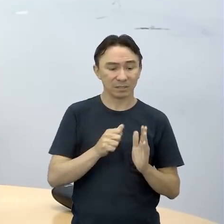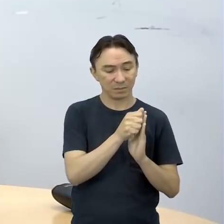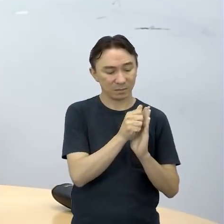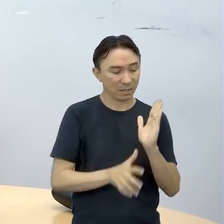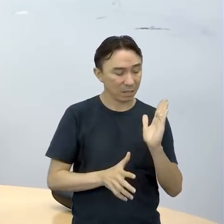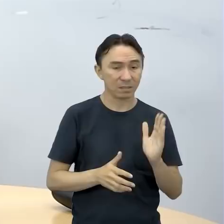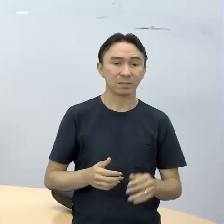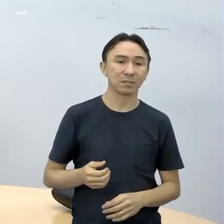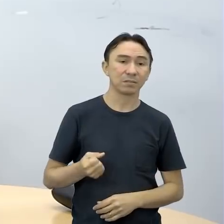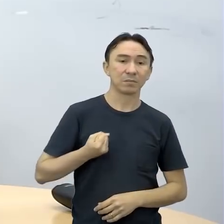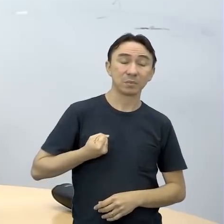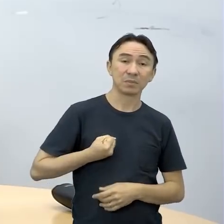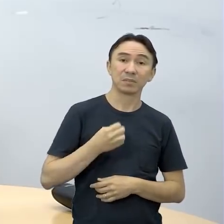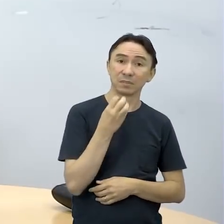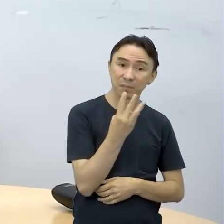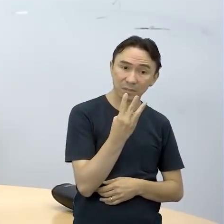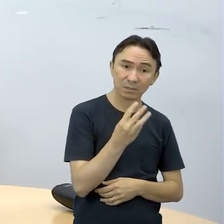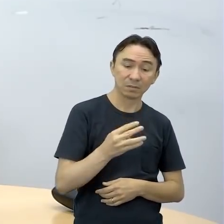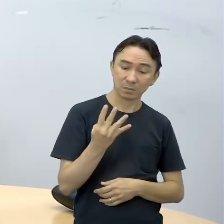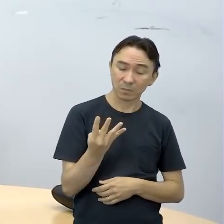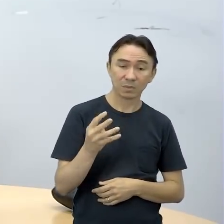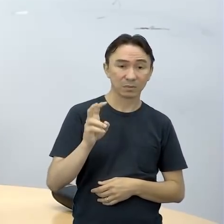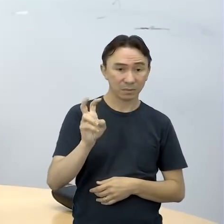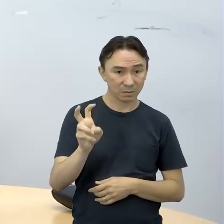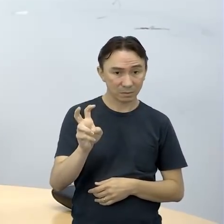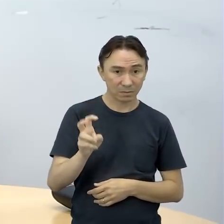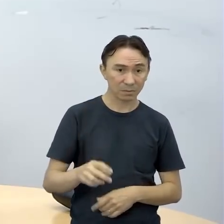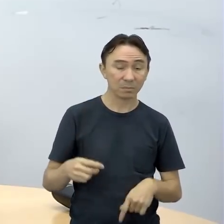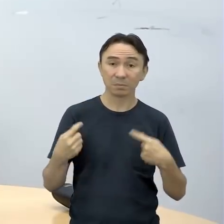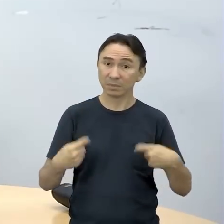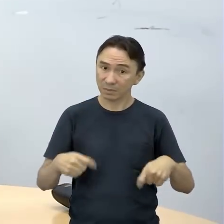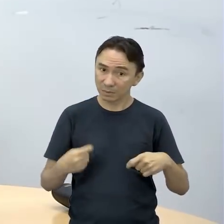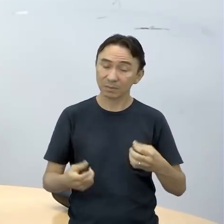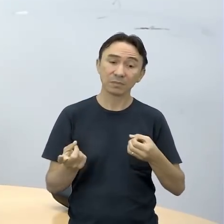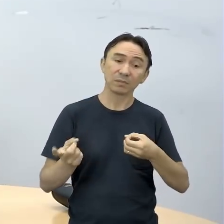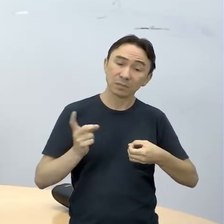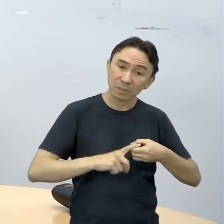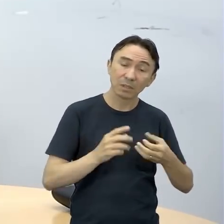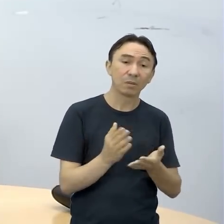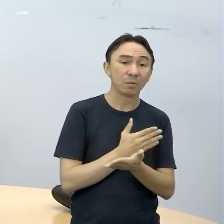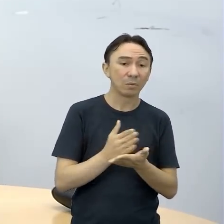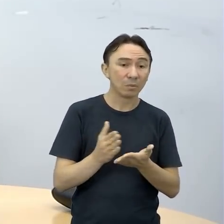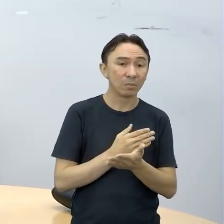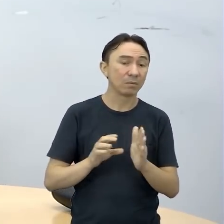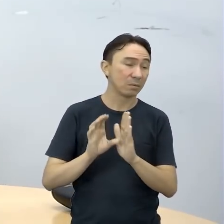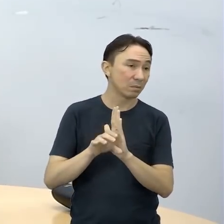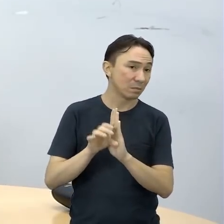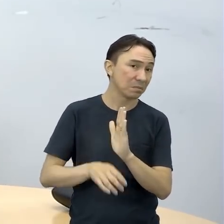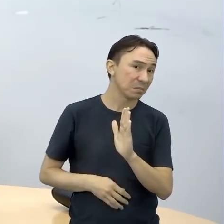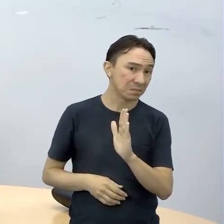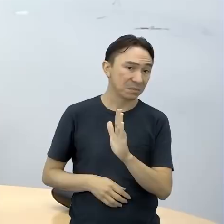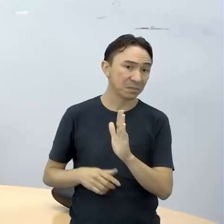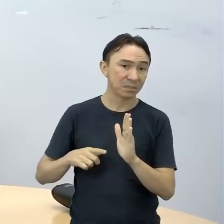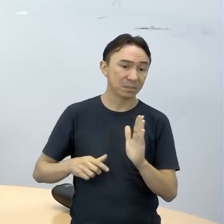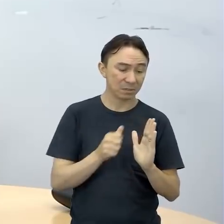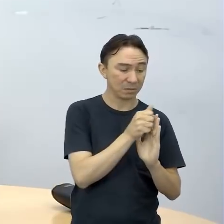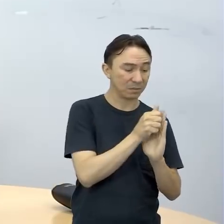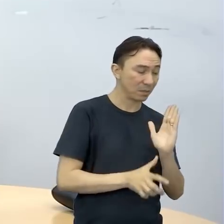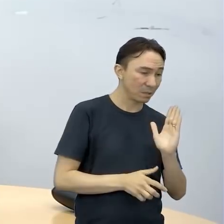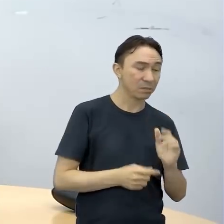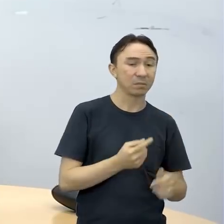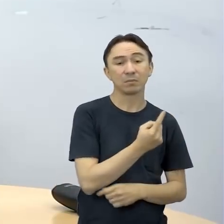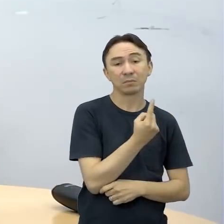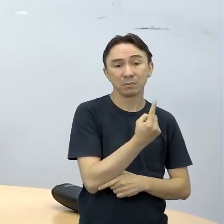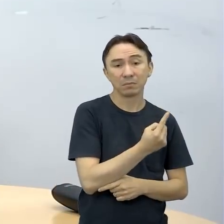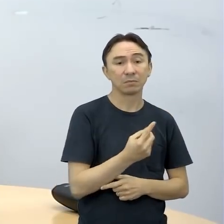você precisar retornar alguns conceitos, competências e habilidades desenvolvidas nas atividades 1 e 2. E aí é o momento de você